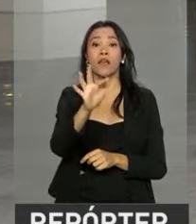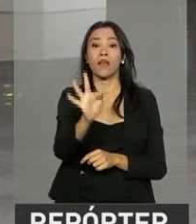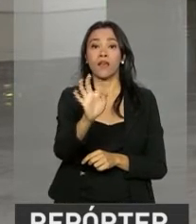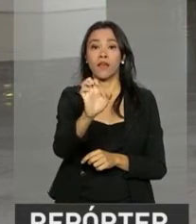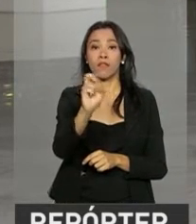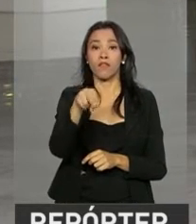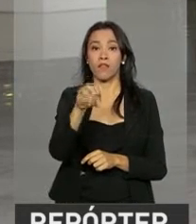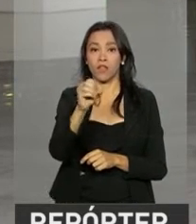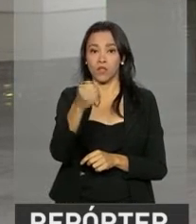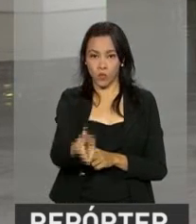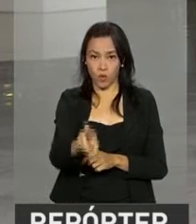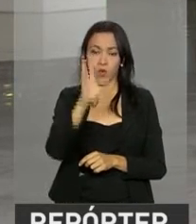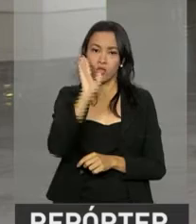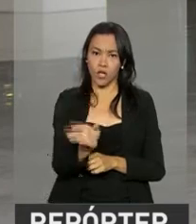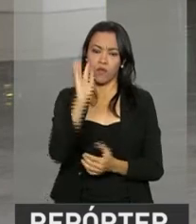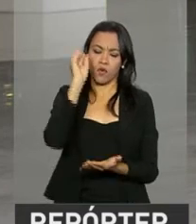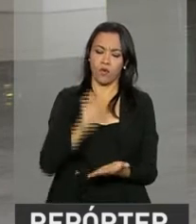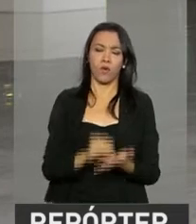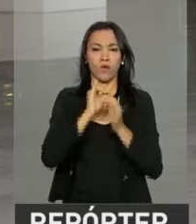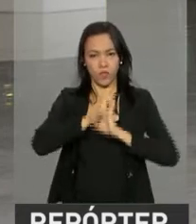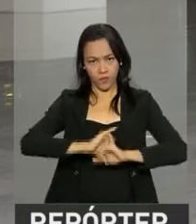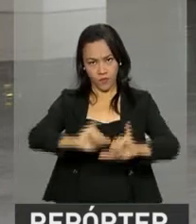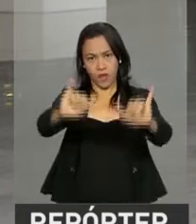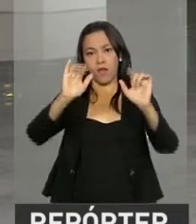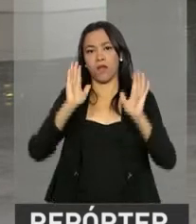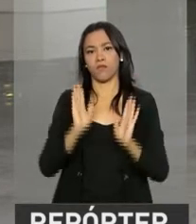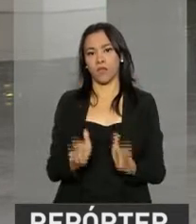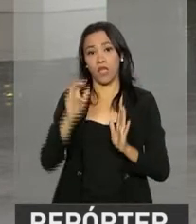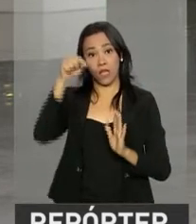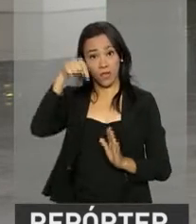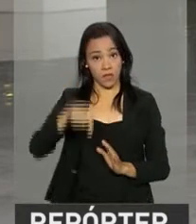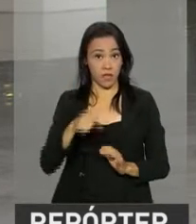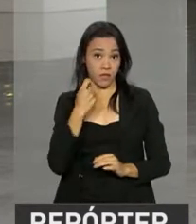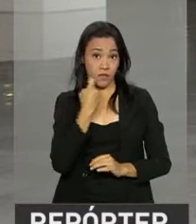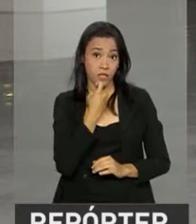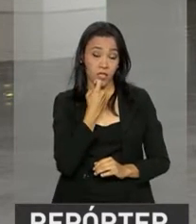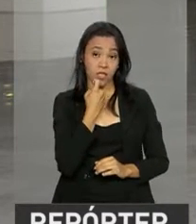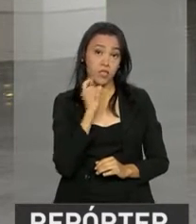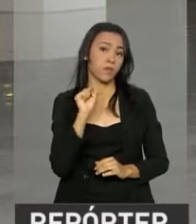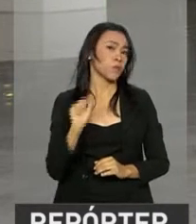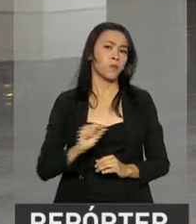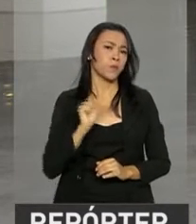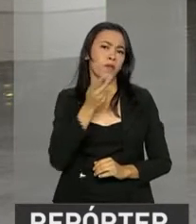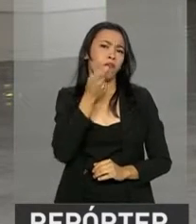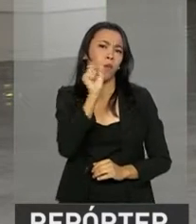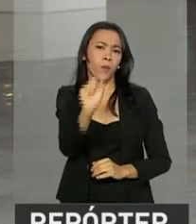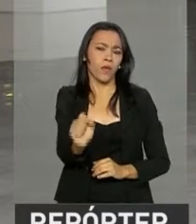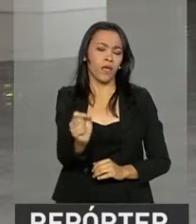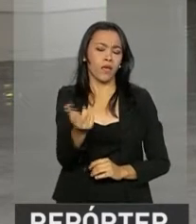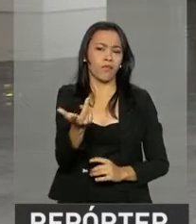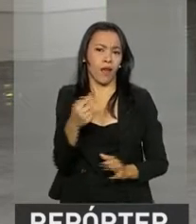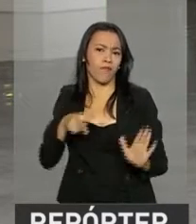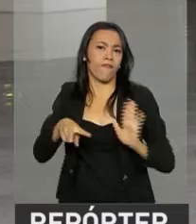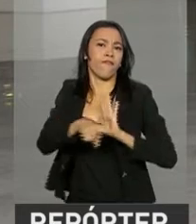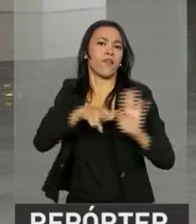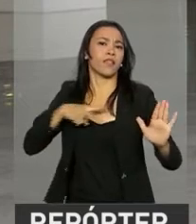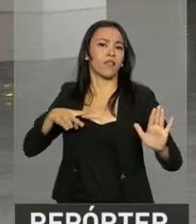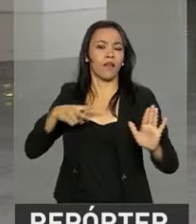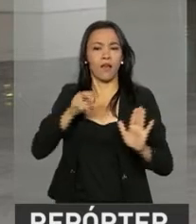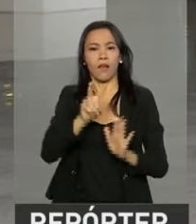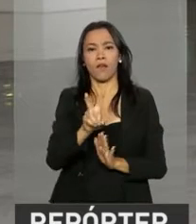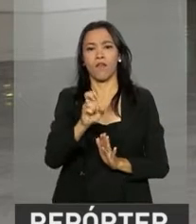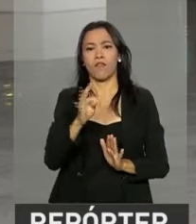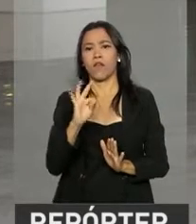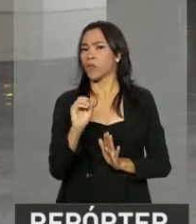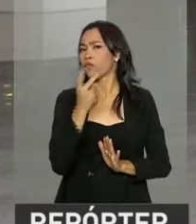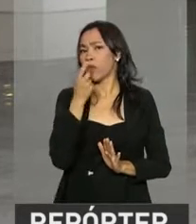foi publicado no Diário Oficial da União desta sexta-feira. Na justificativa para esse veto, Michel Temer